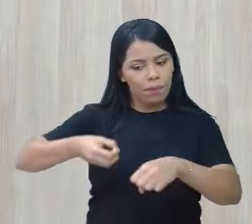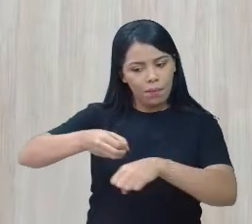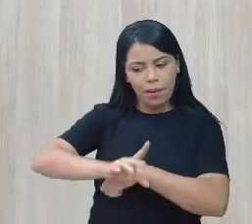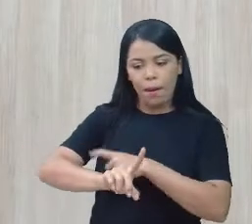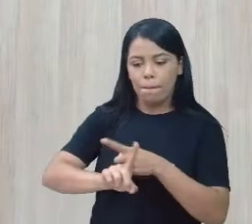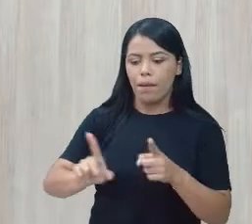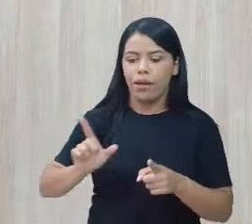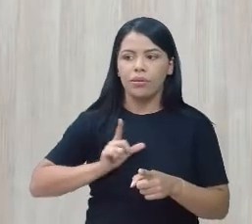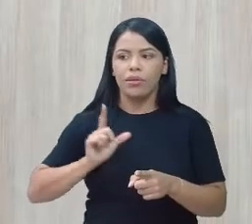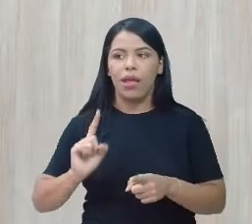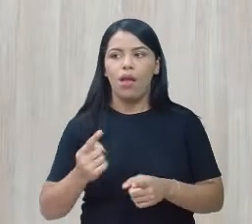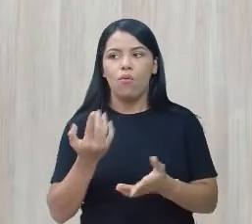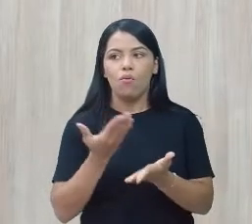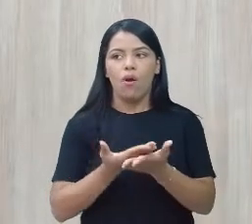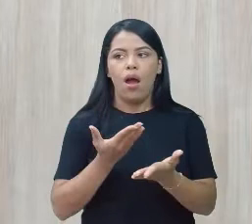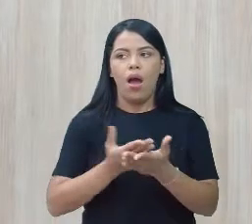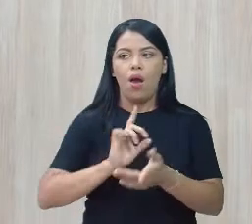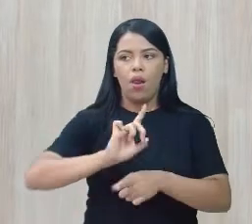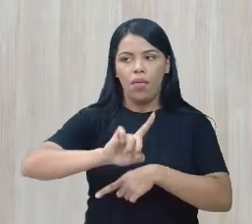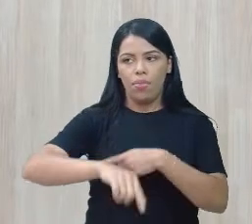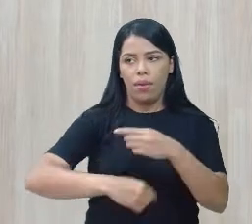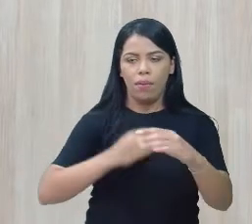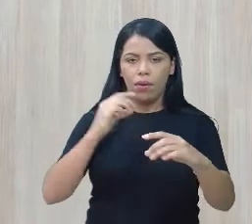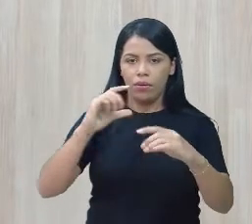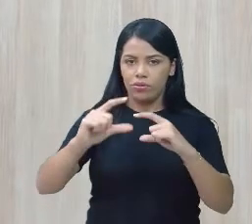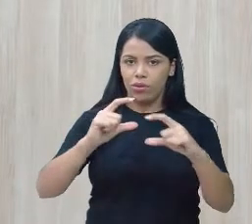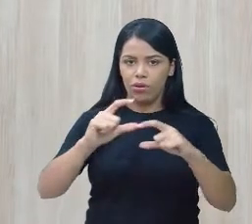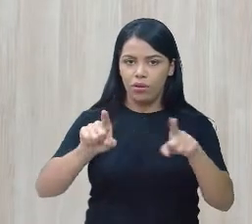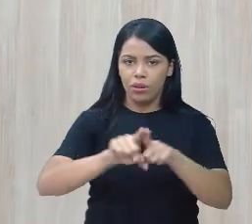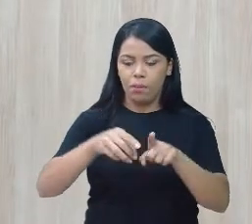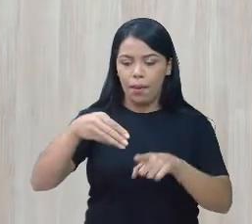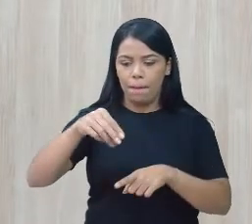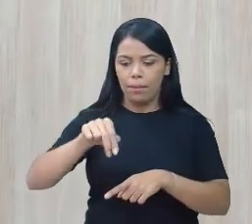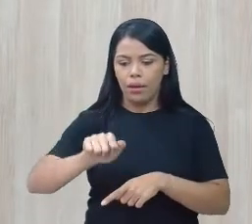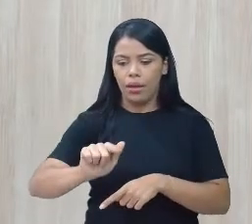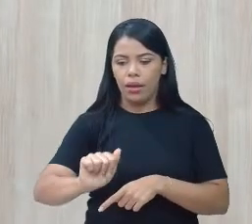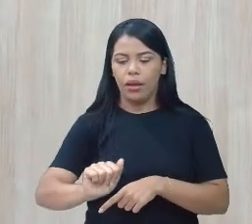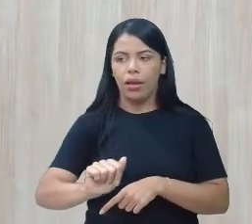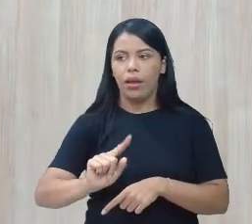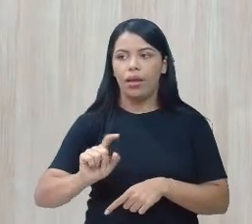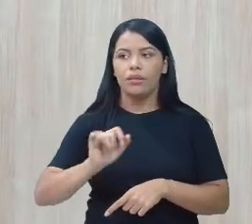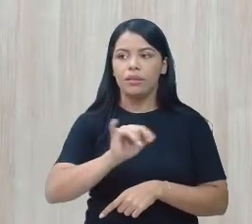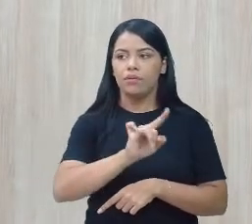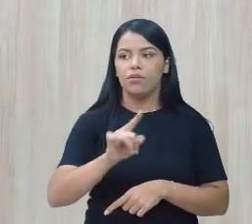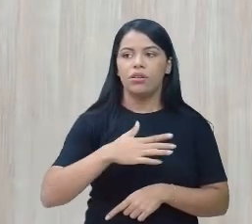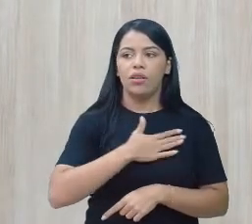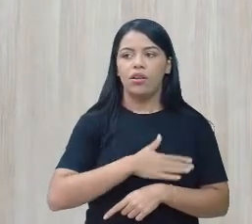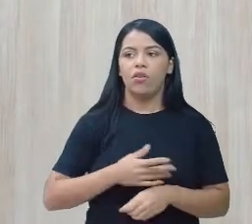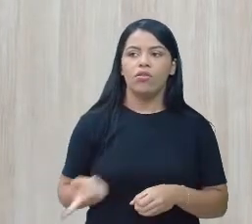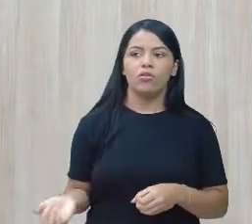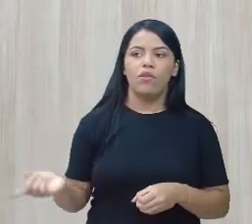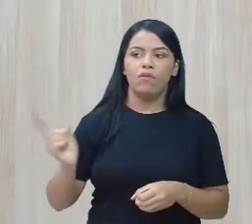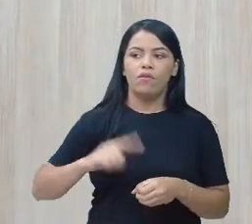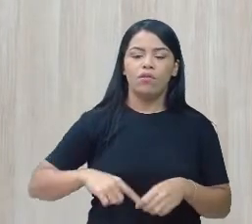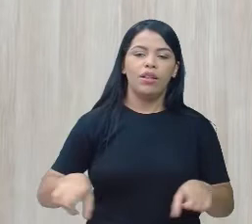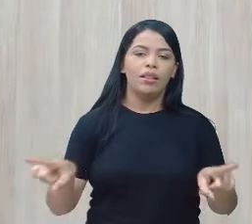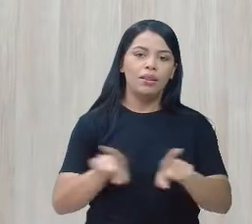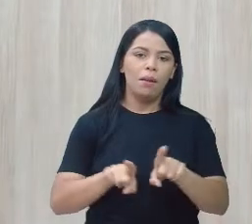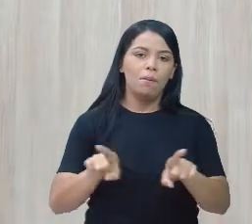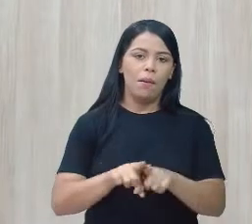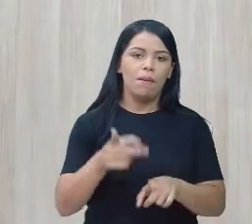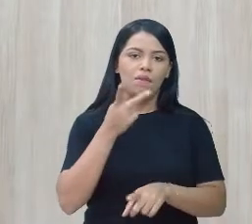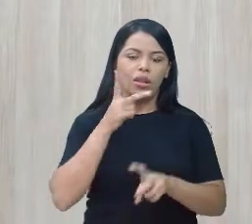aula mais pra frente, que é história em quadrinho e mangá. Então, se vocês gostam, voltem aqui que a gente vai falar sobre isso também em